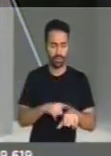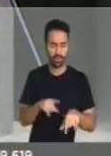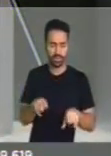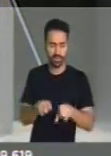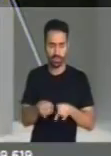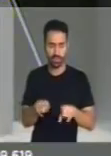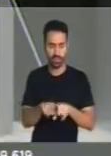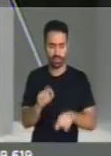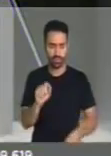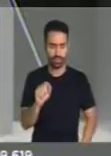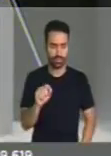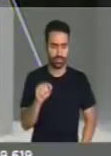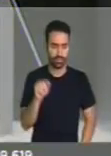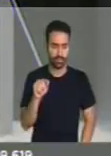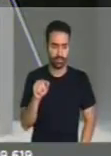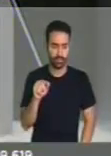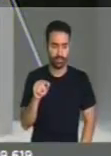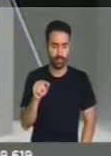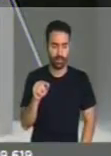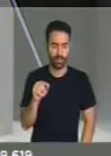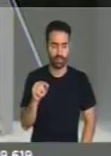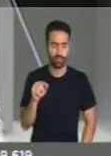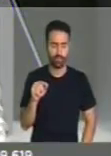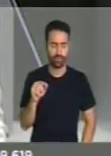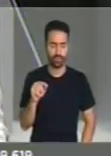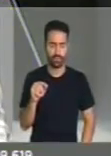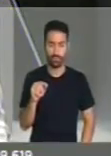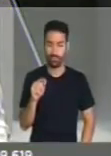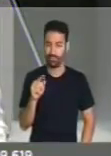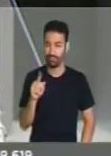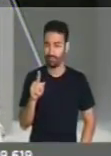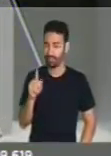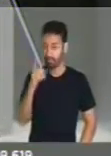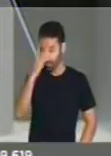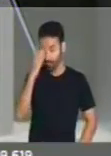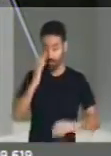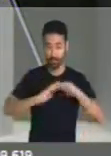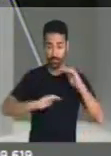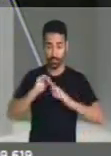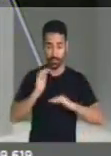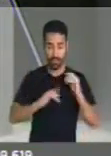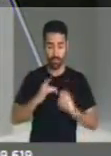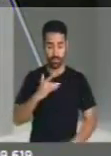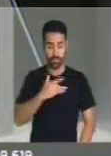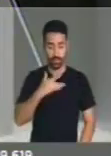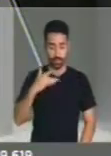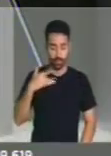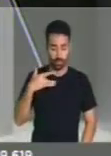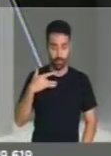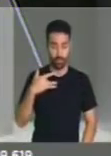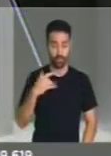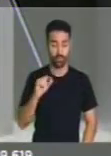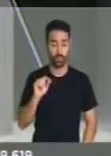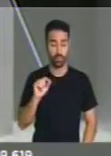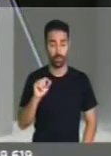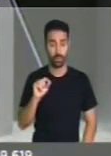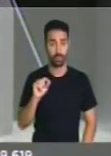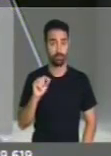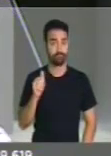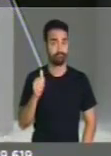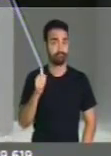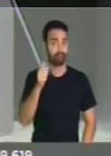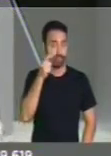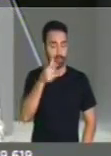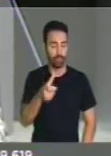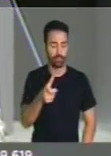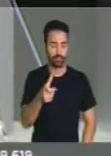nesta casa de combate na luta dos profissionais de saúde, seria muito interessante,